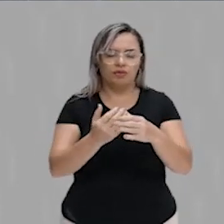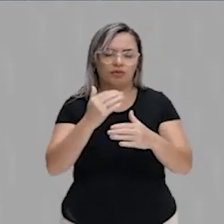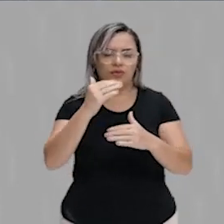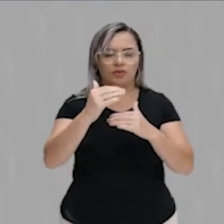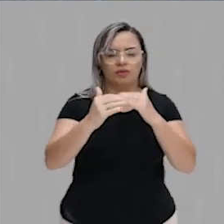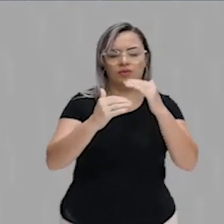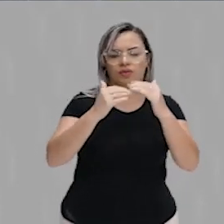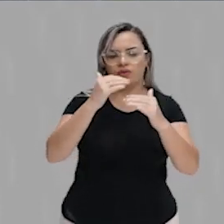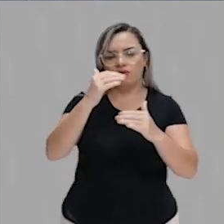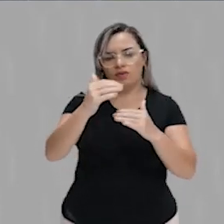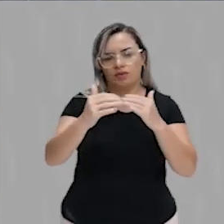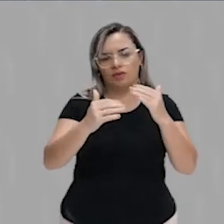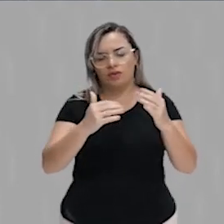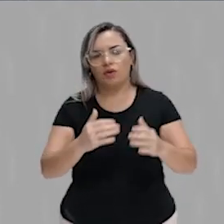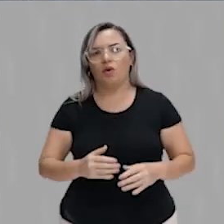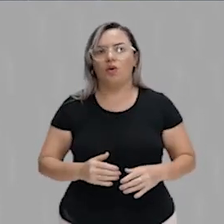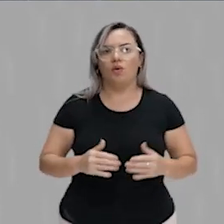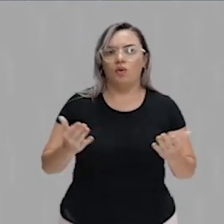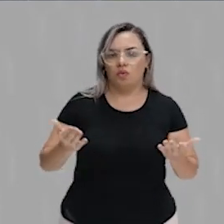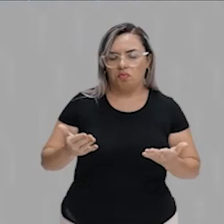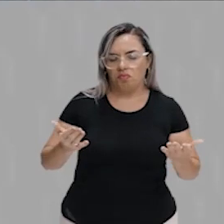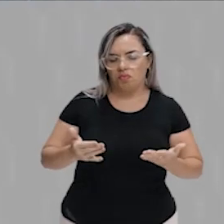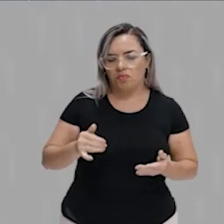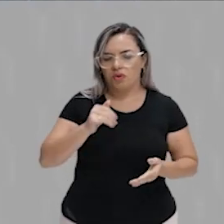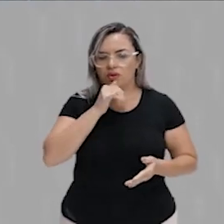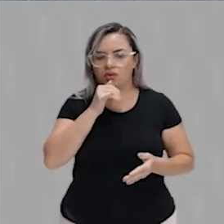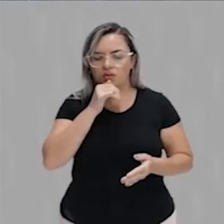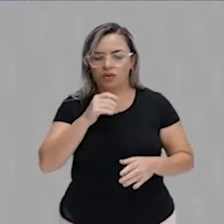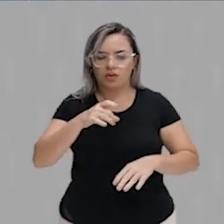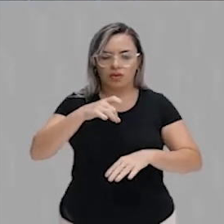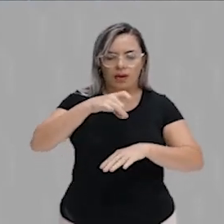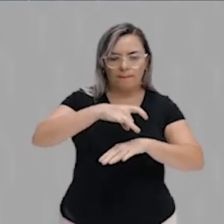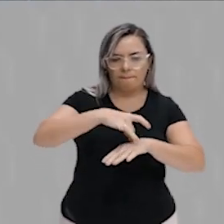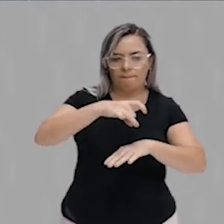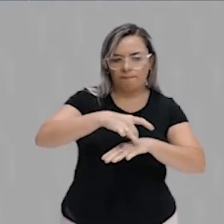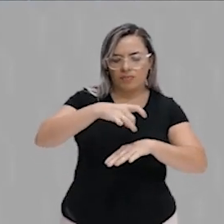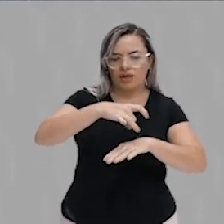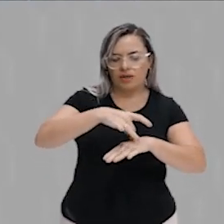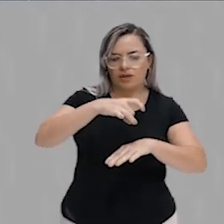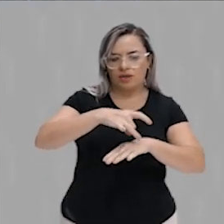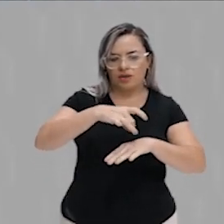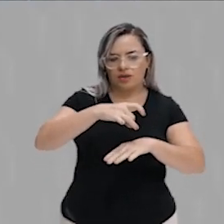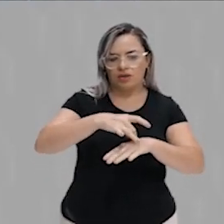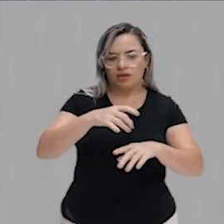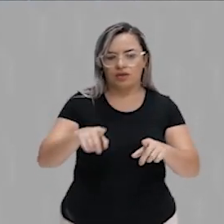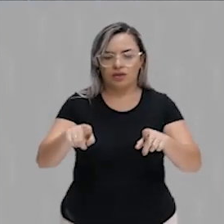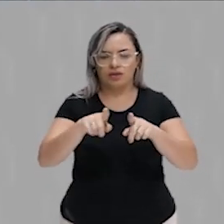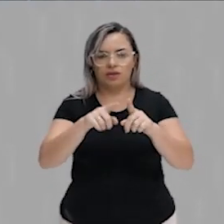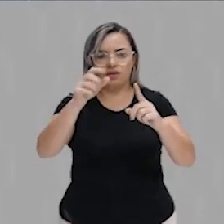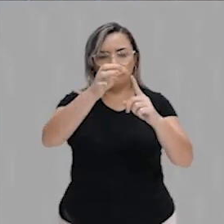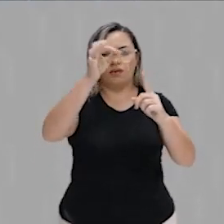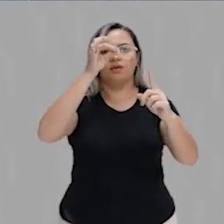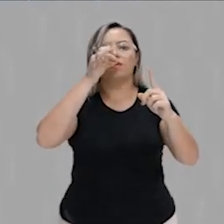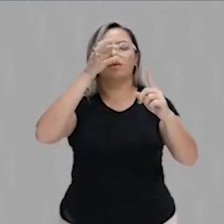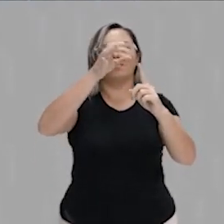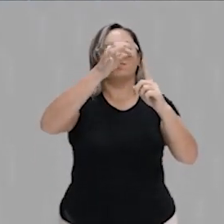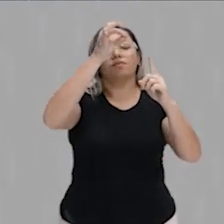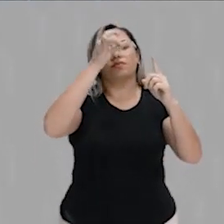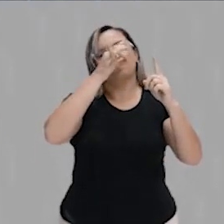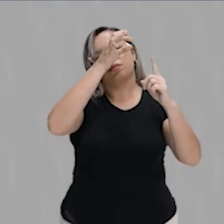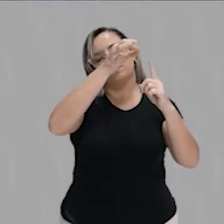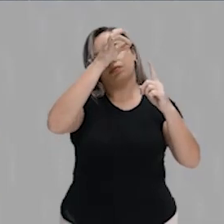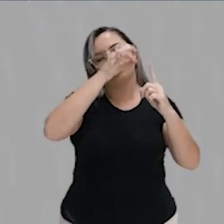se produz melancia sem semente, né? Uva sem semente. Então é um processo que se pode utilizar